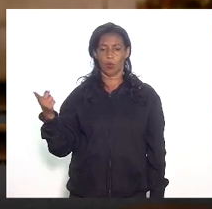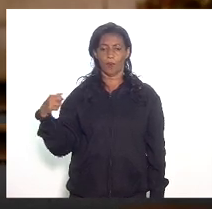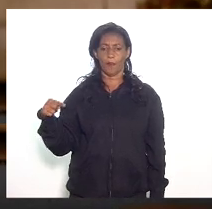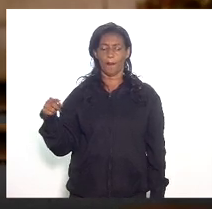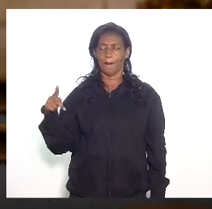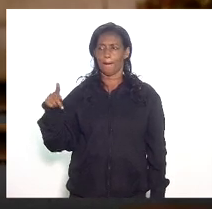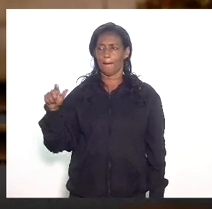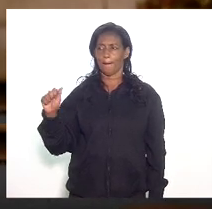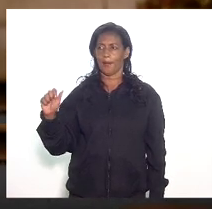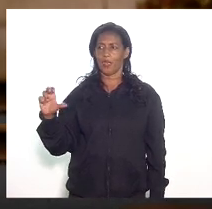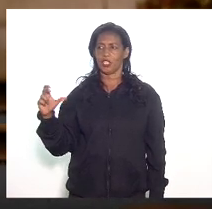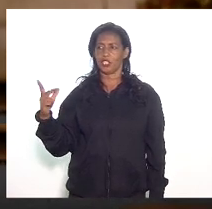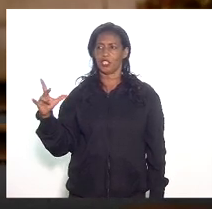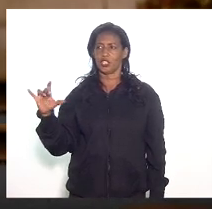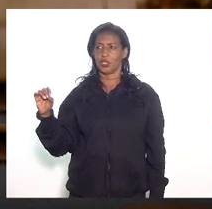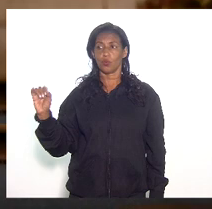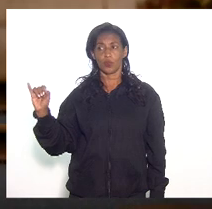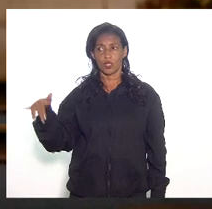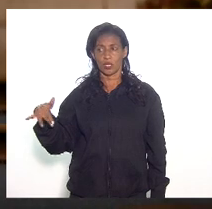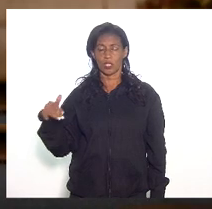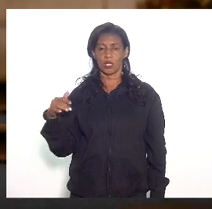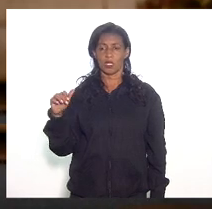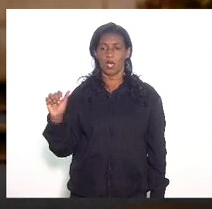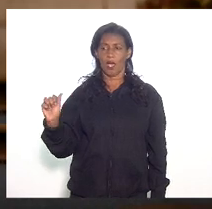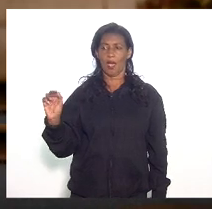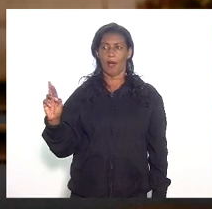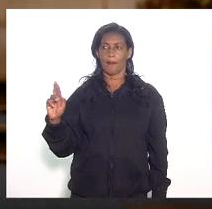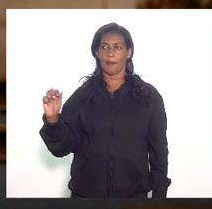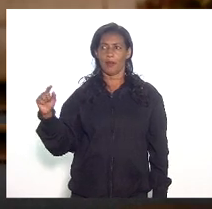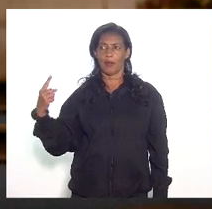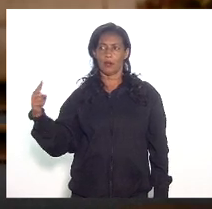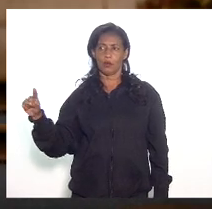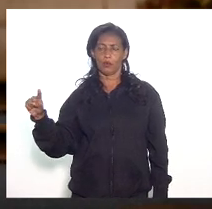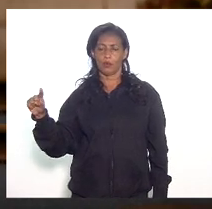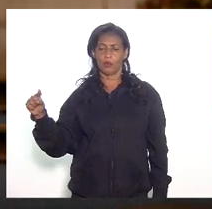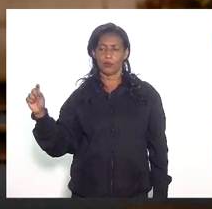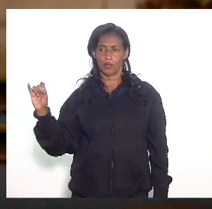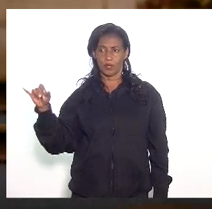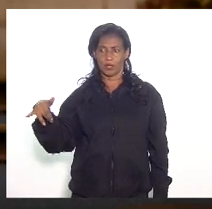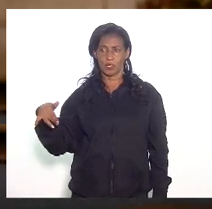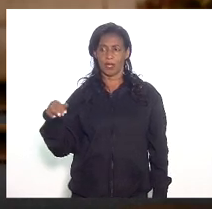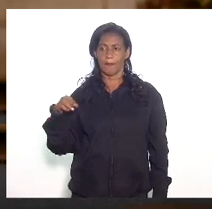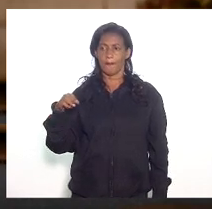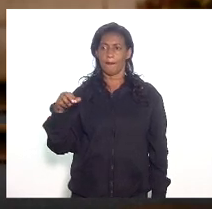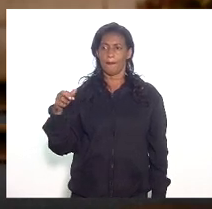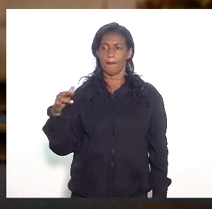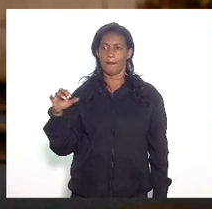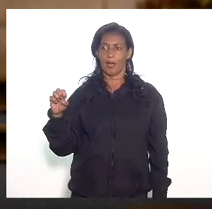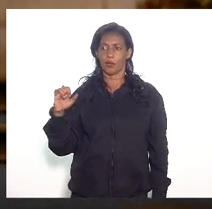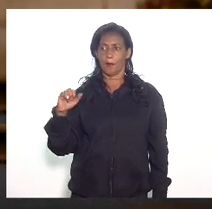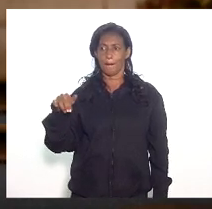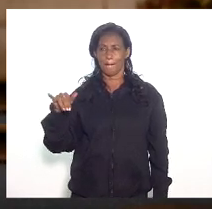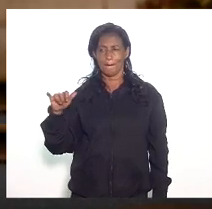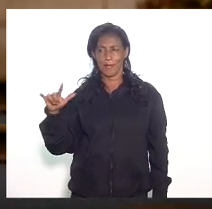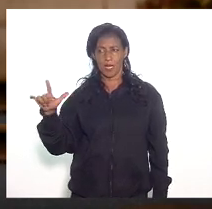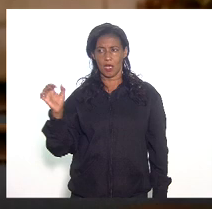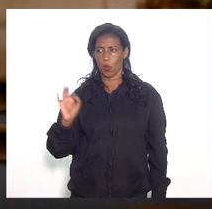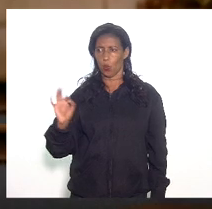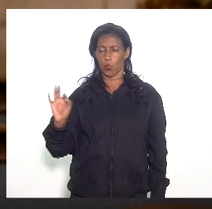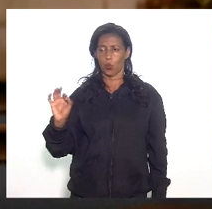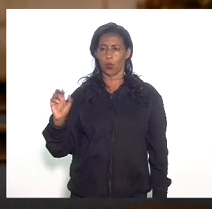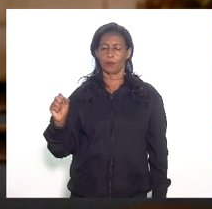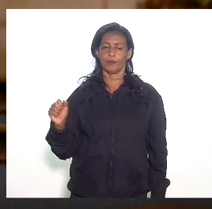Márcio Pacheco sim deputado Marcos Abraão sim Marcos Miller não votou deputado Marcos Vinícius sim